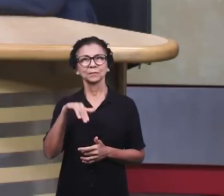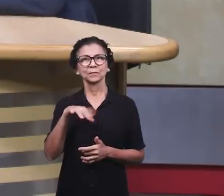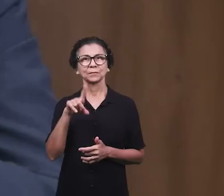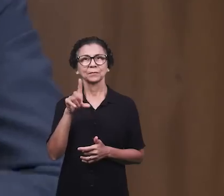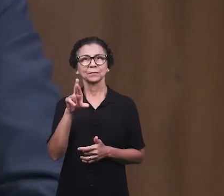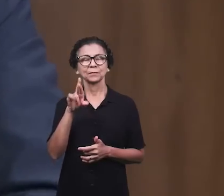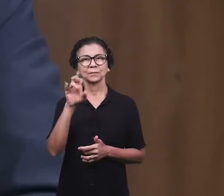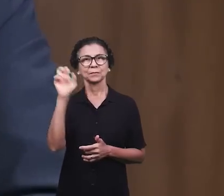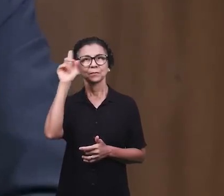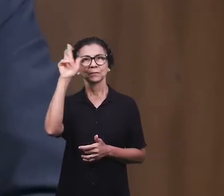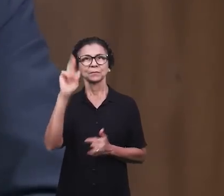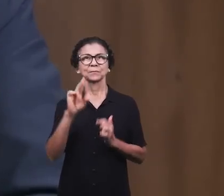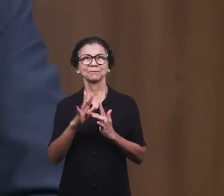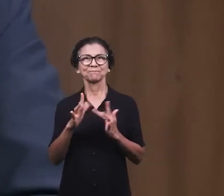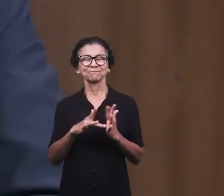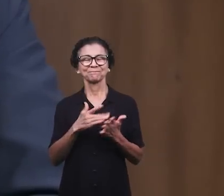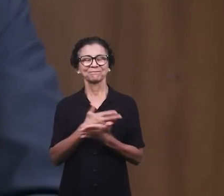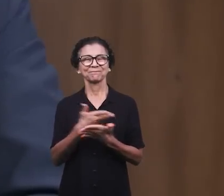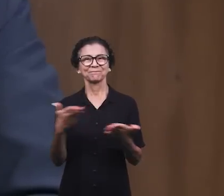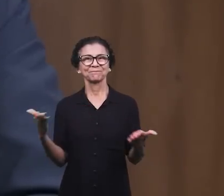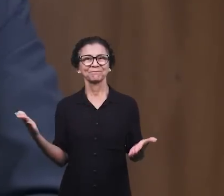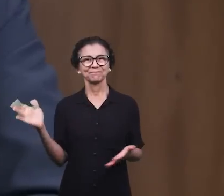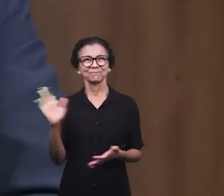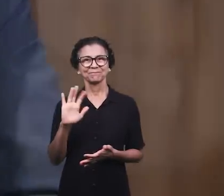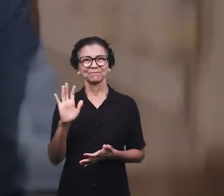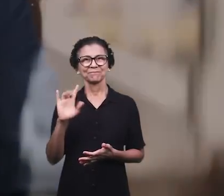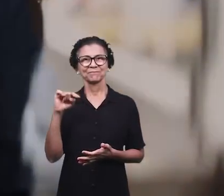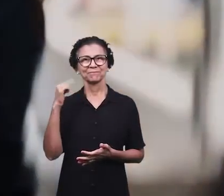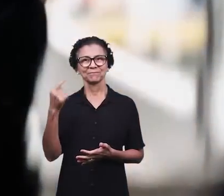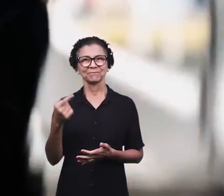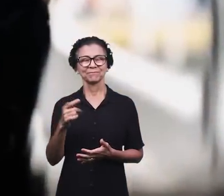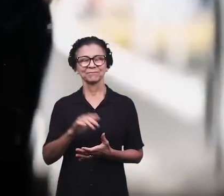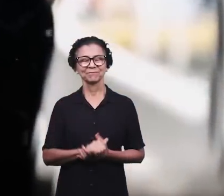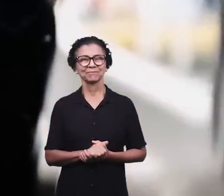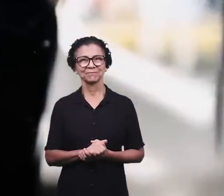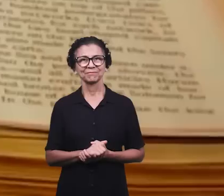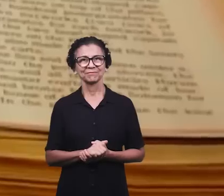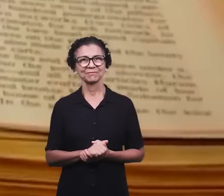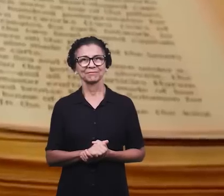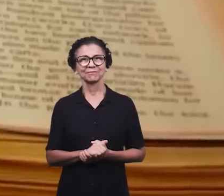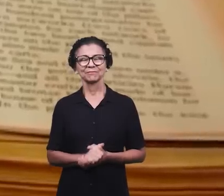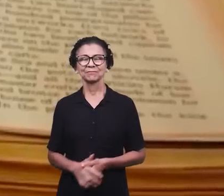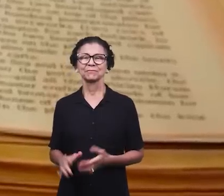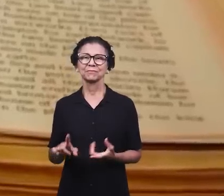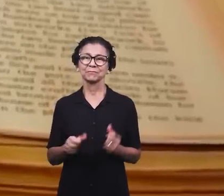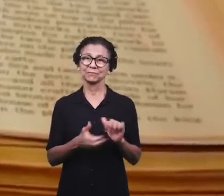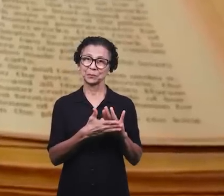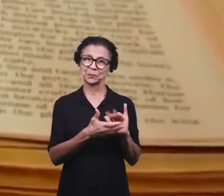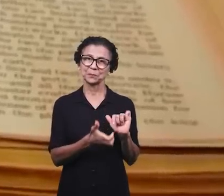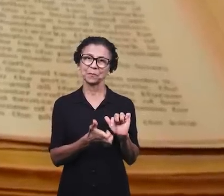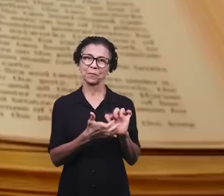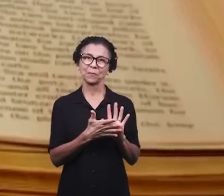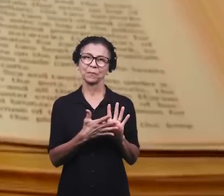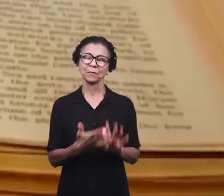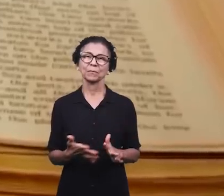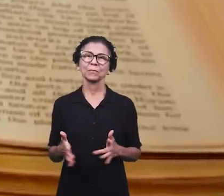Alexandre. Irmãos, a paz do Senhor. Até a próxima. O Espírito de